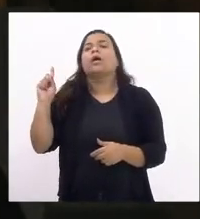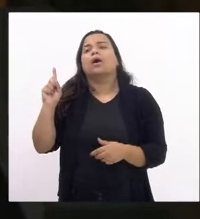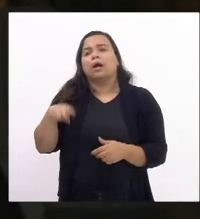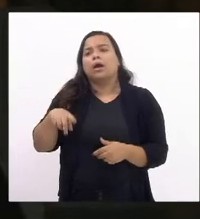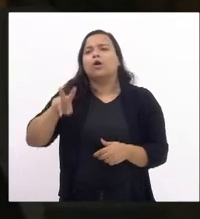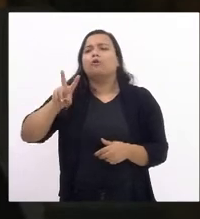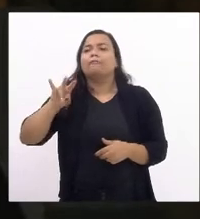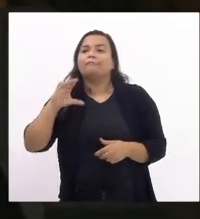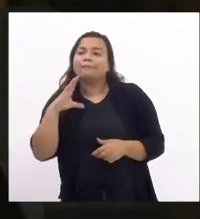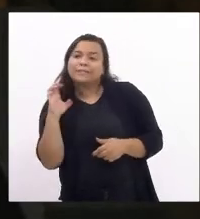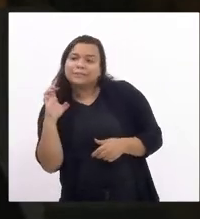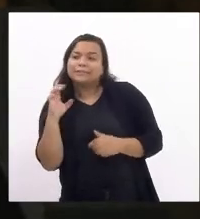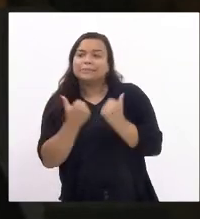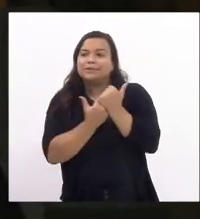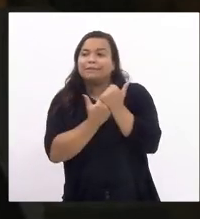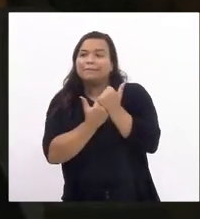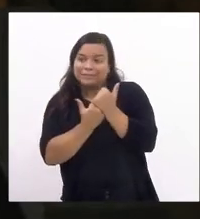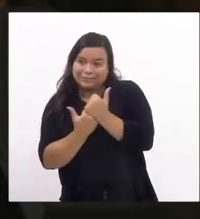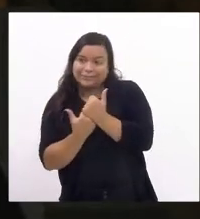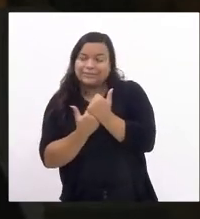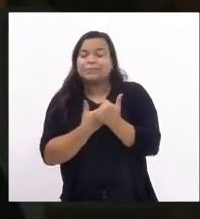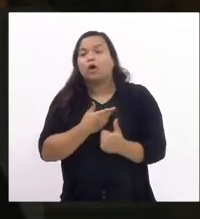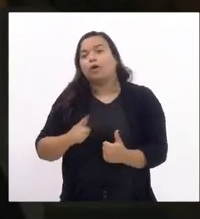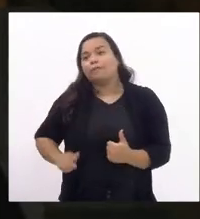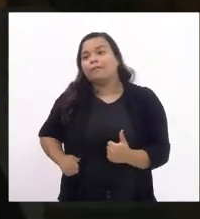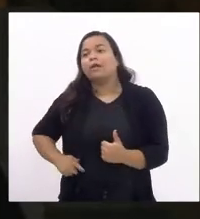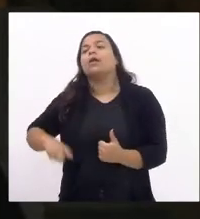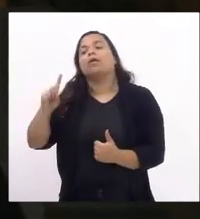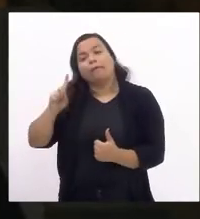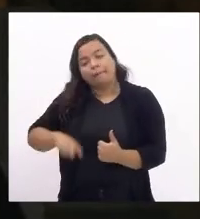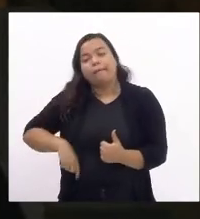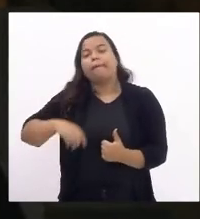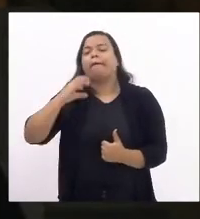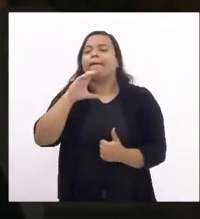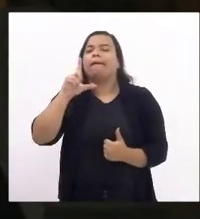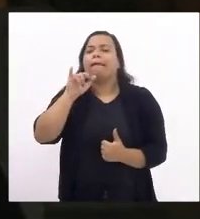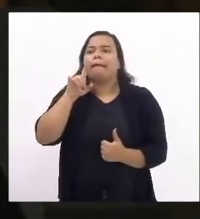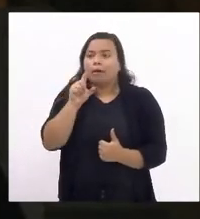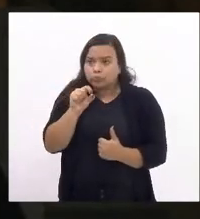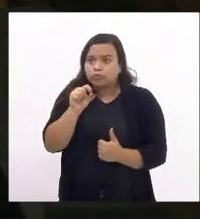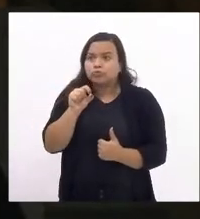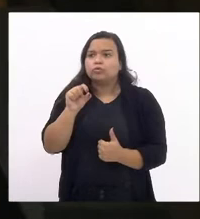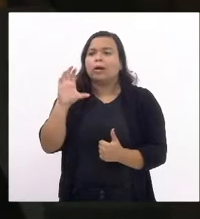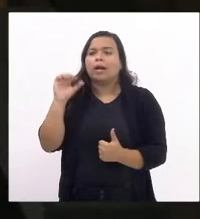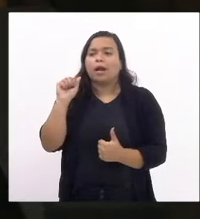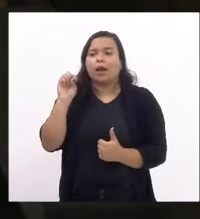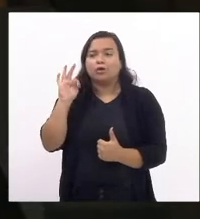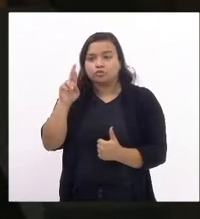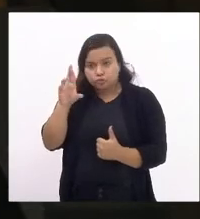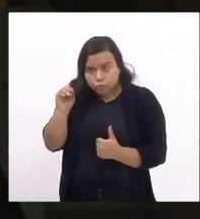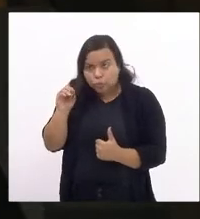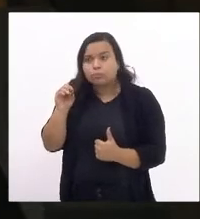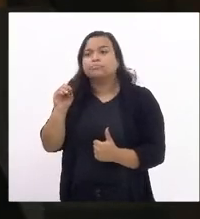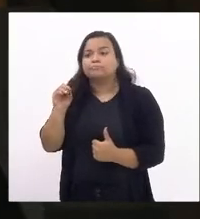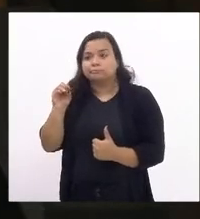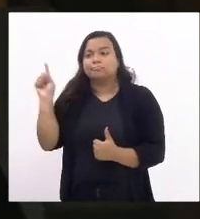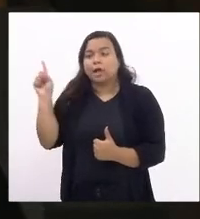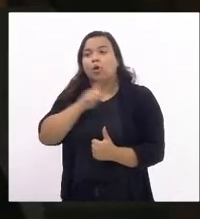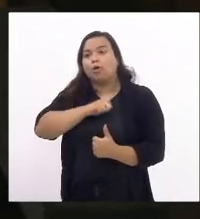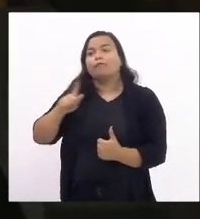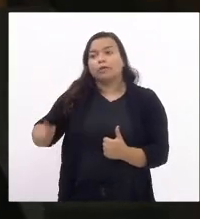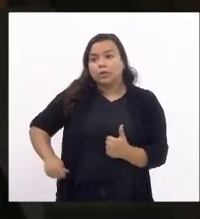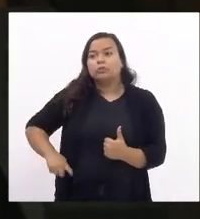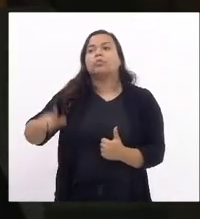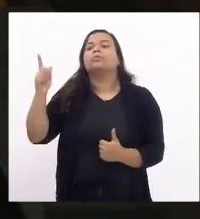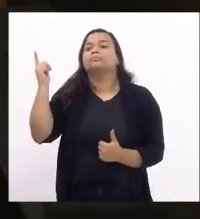Cláudio Castro. Esse impeachment logrou êxito. O governador Wilson Witzel é o